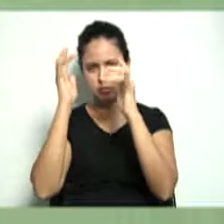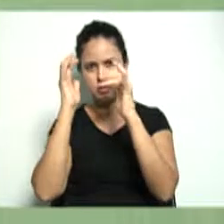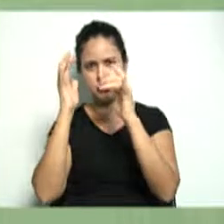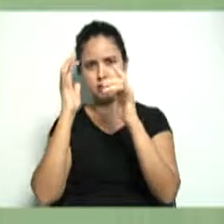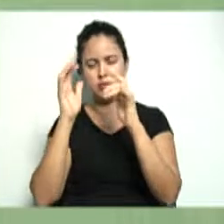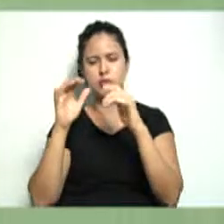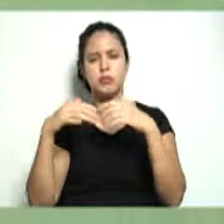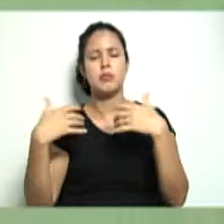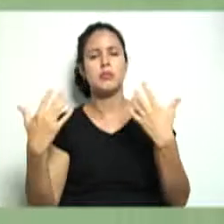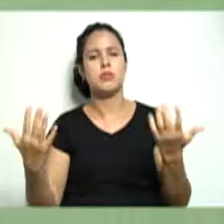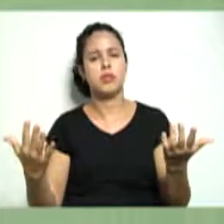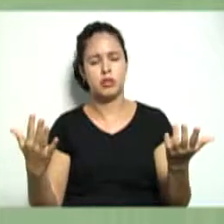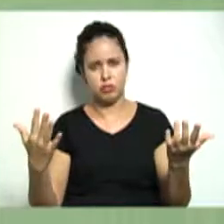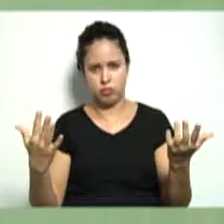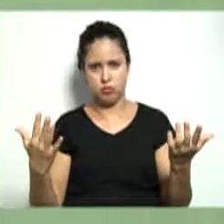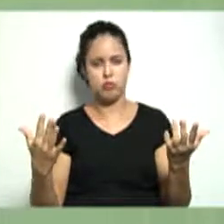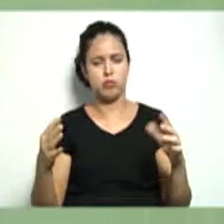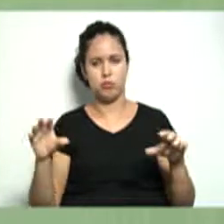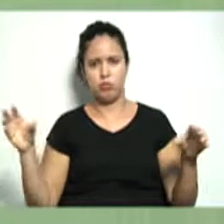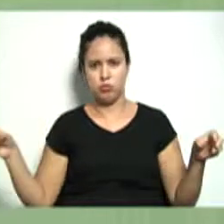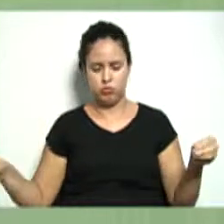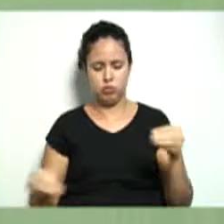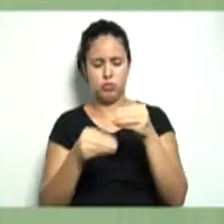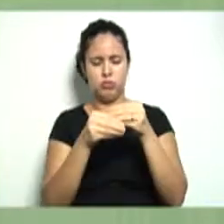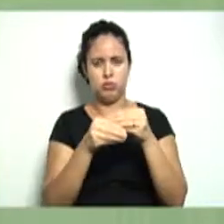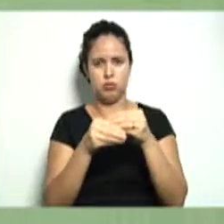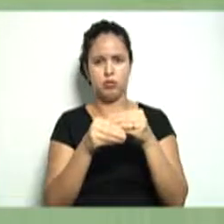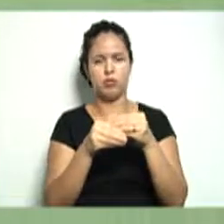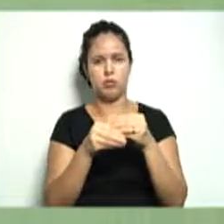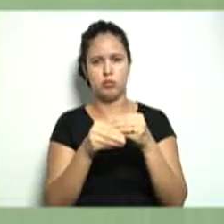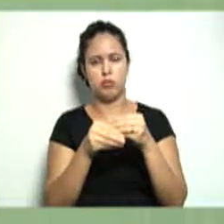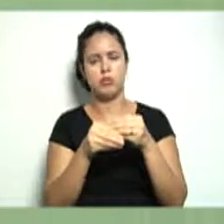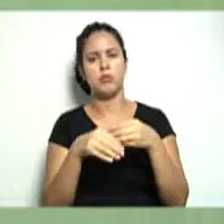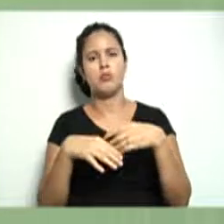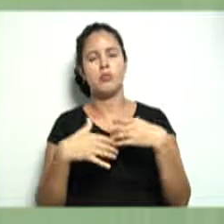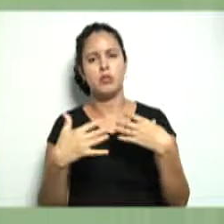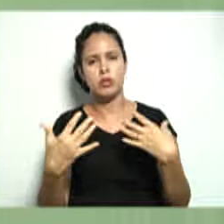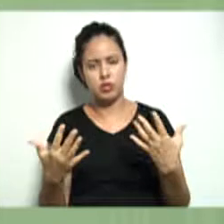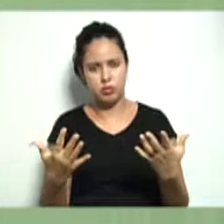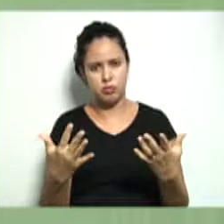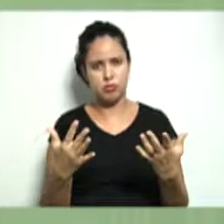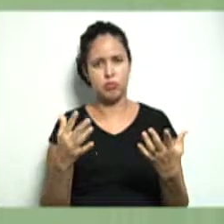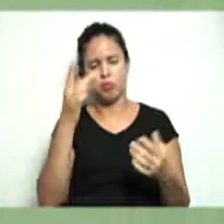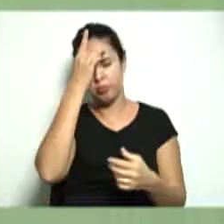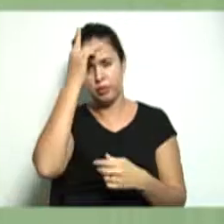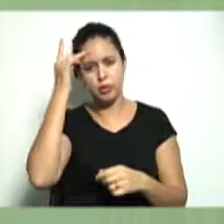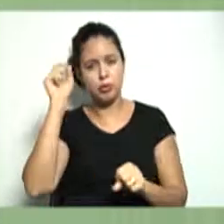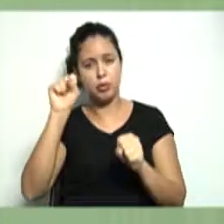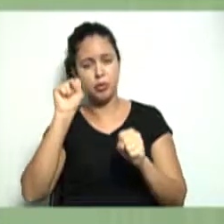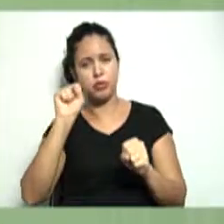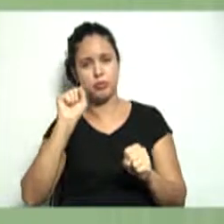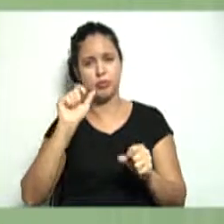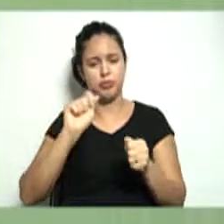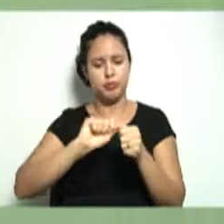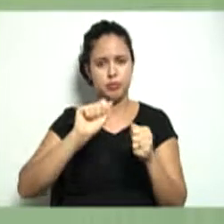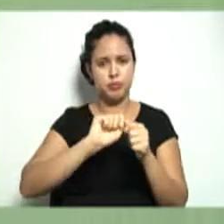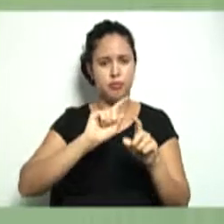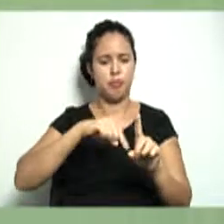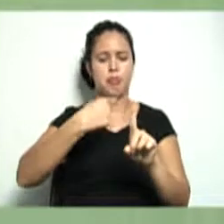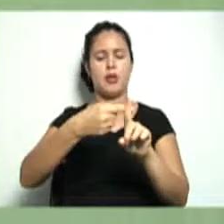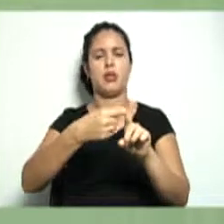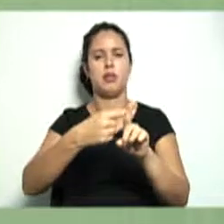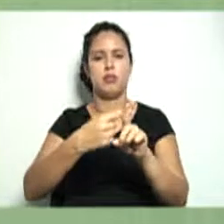uma predominância de um ou outro. Predominância quer dizer que faz mais um do que o outro. A